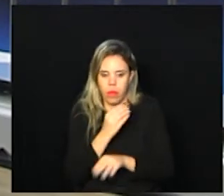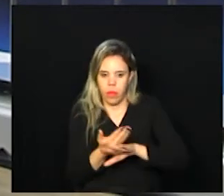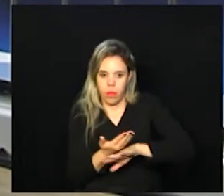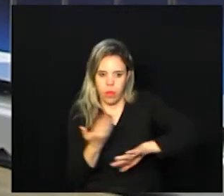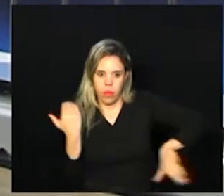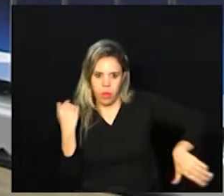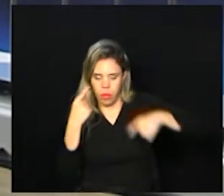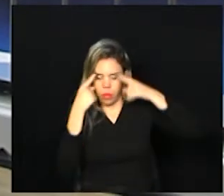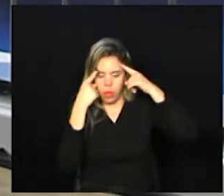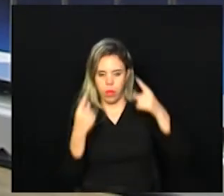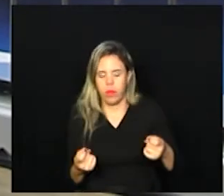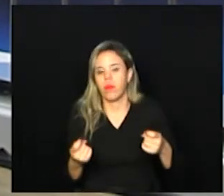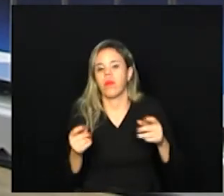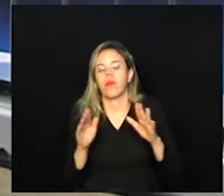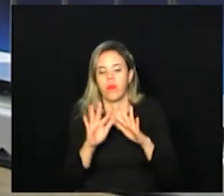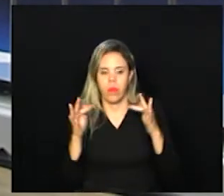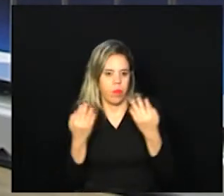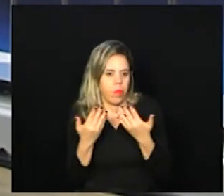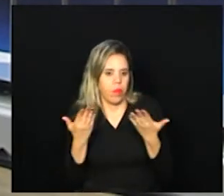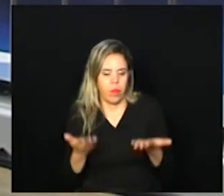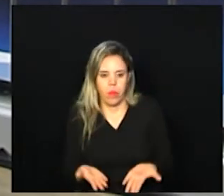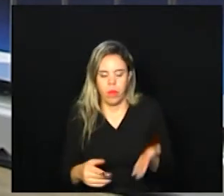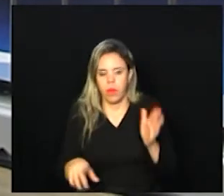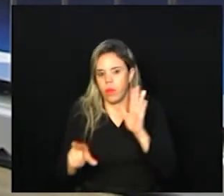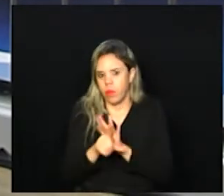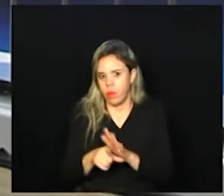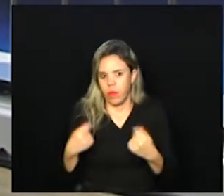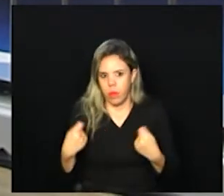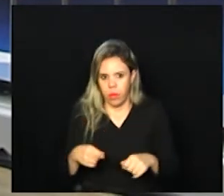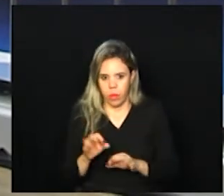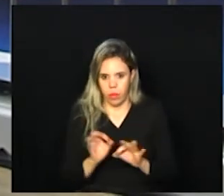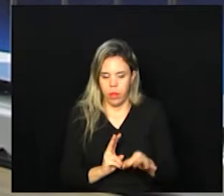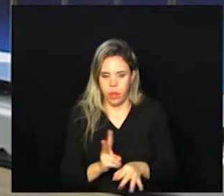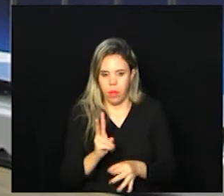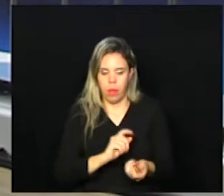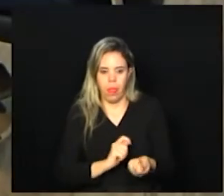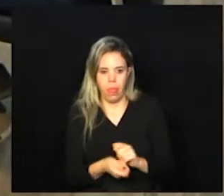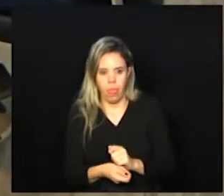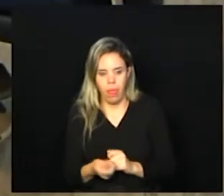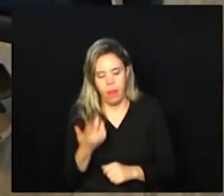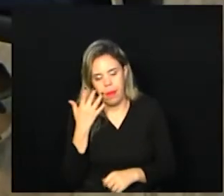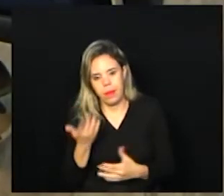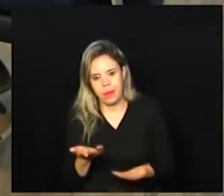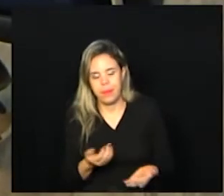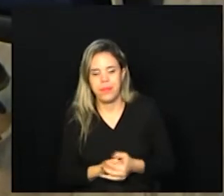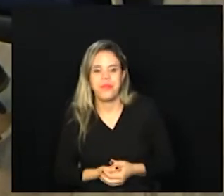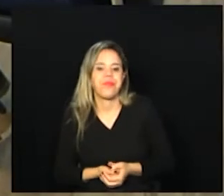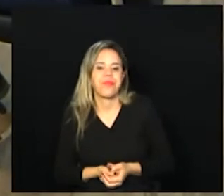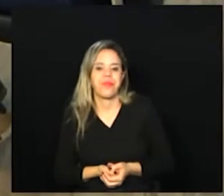do agressor do lar. Então, a lei ela precisa estar sempre atualizada.